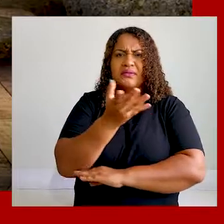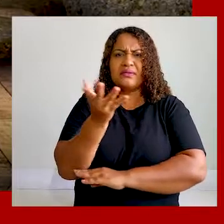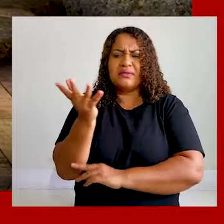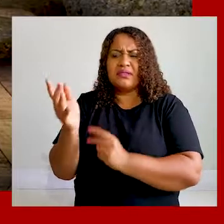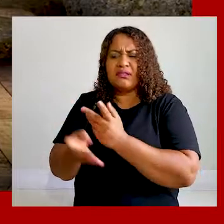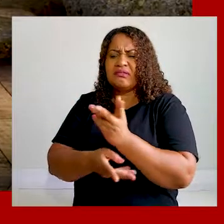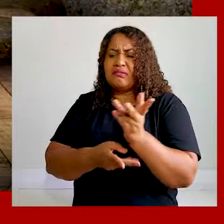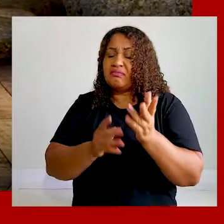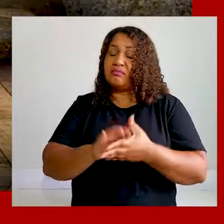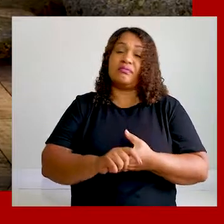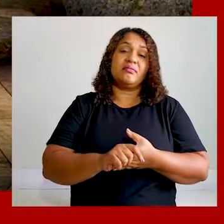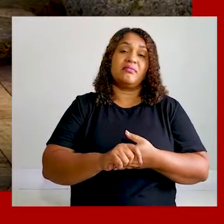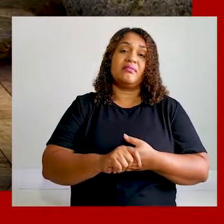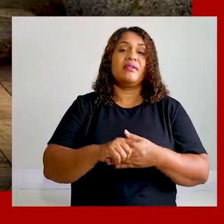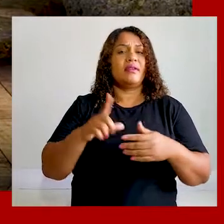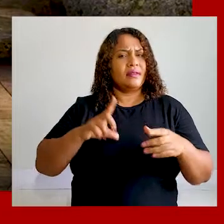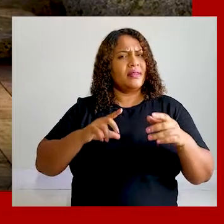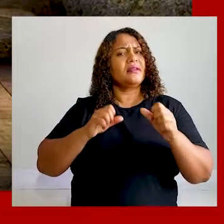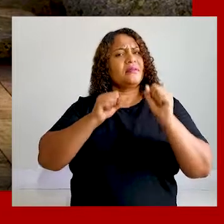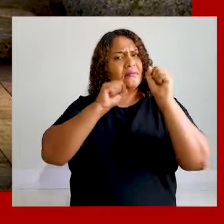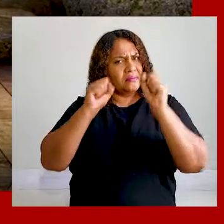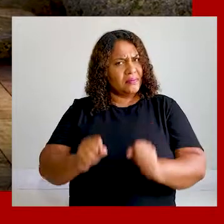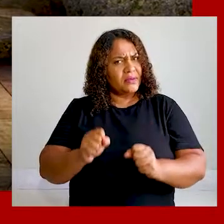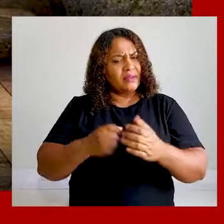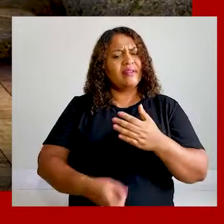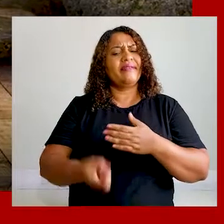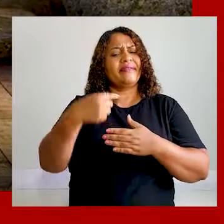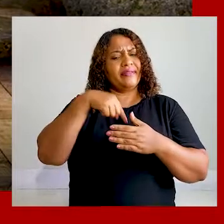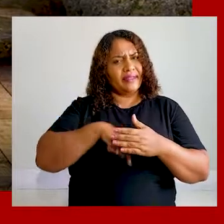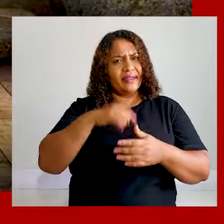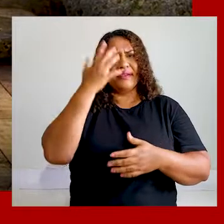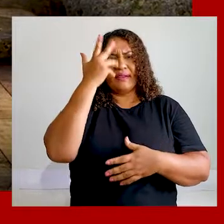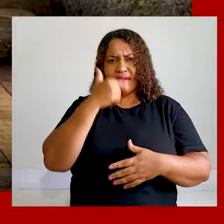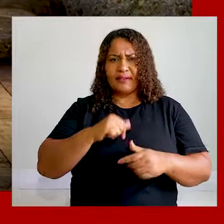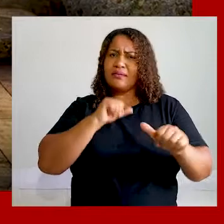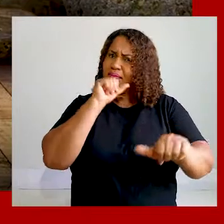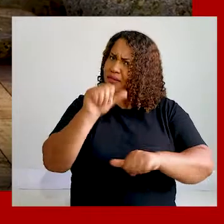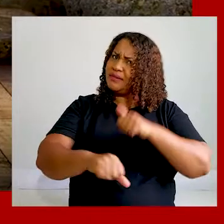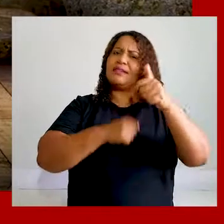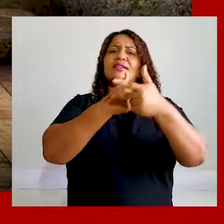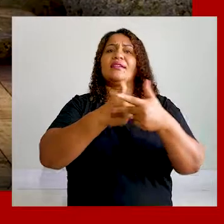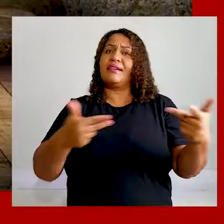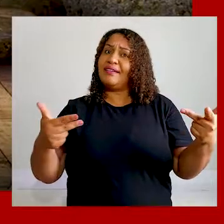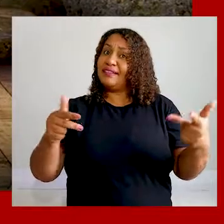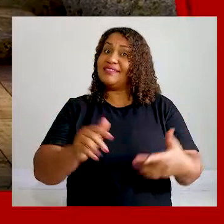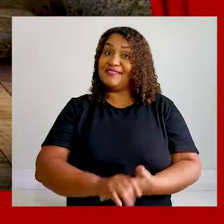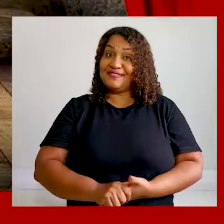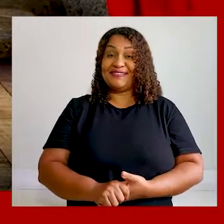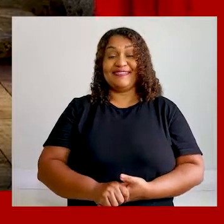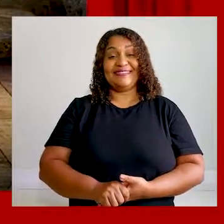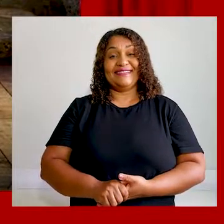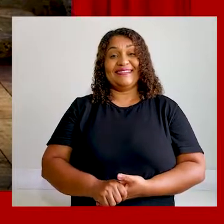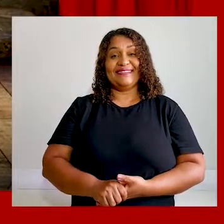joelhos. Há um poder transformador enorme nas crianças.